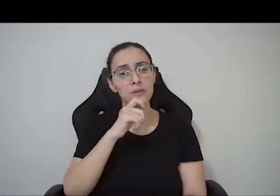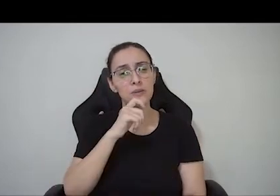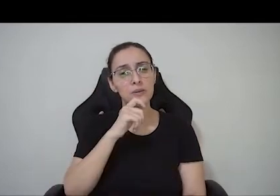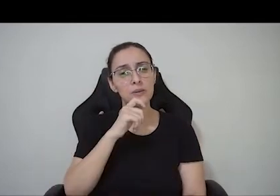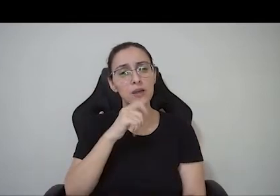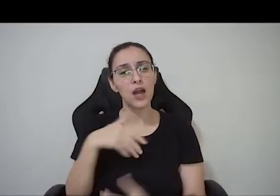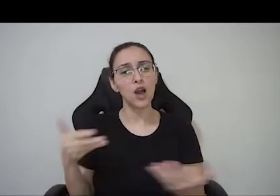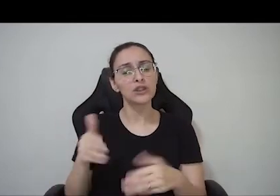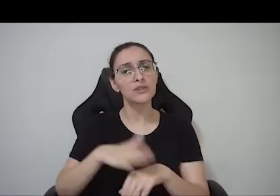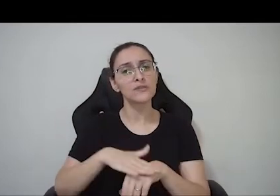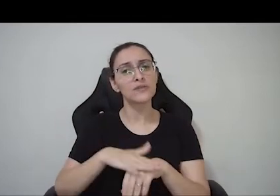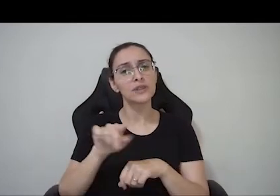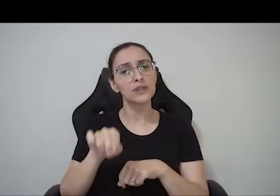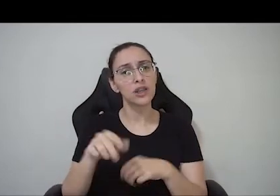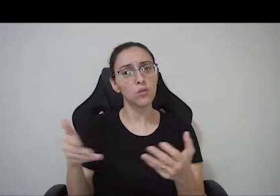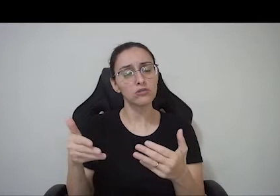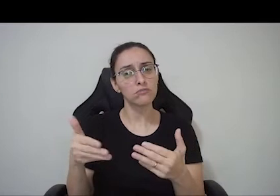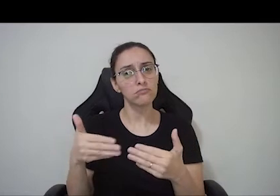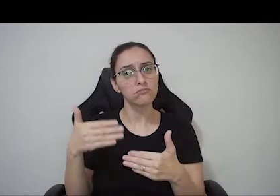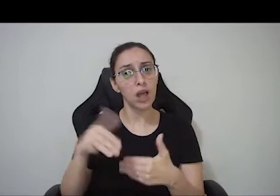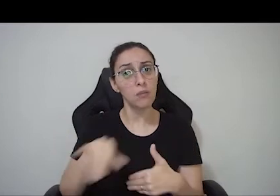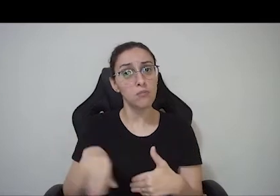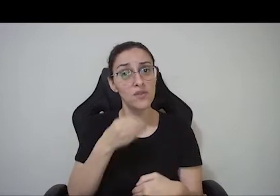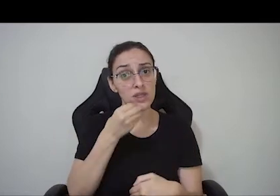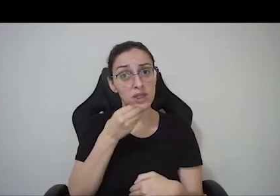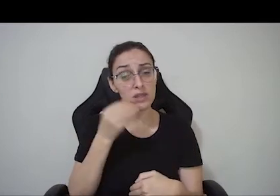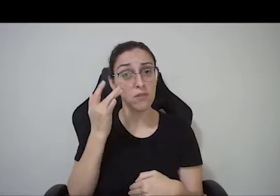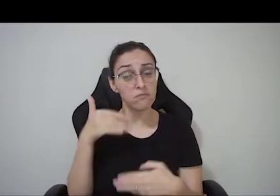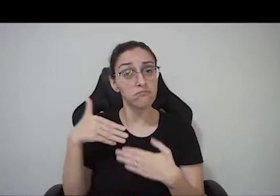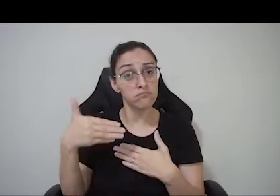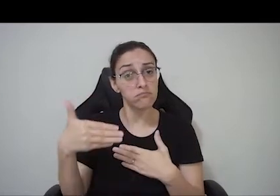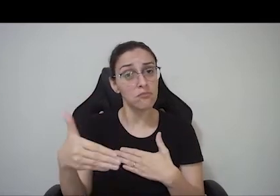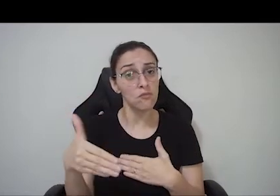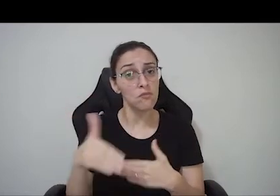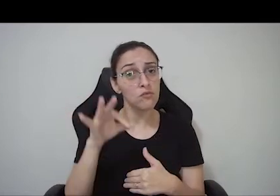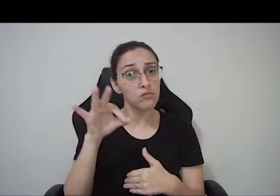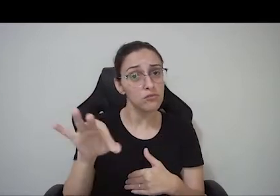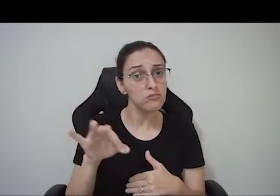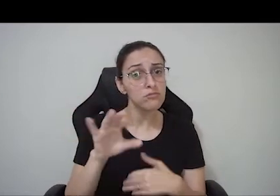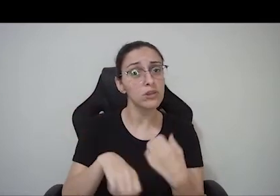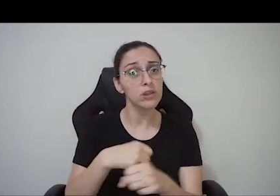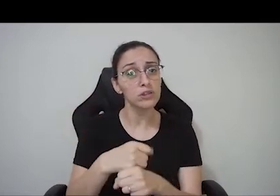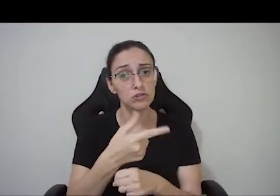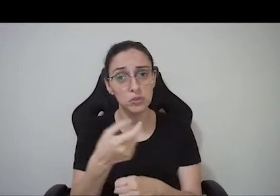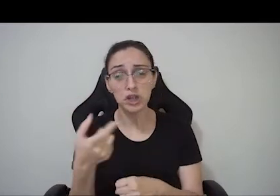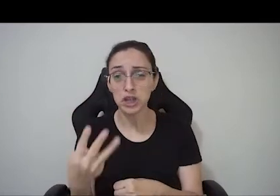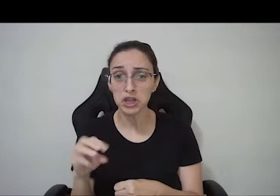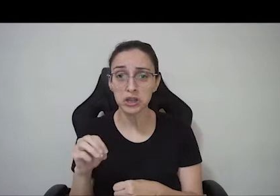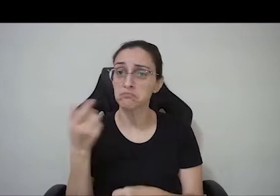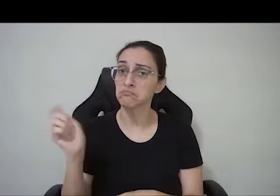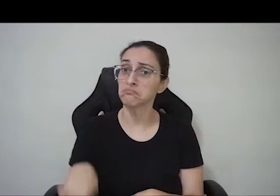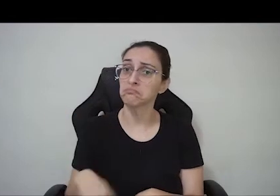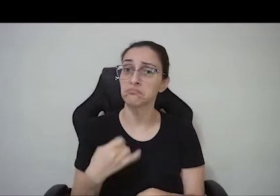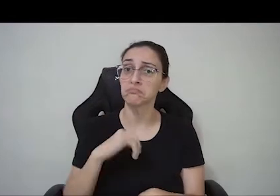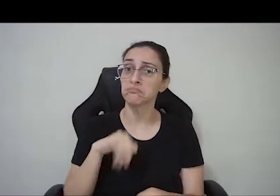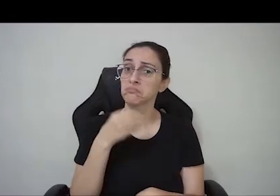está fazendo hoje, ele pode ser aproveitado amanhã, ou ele pode ser aproveitado em 2030?